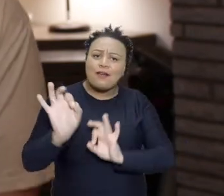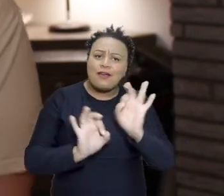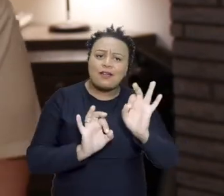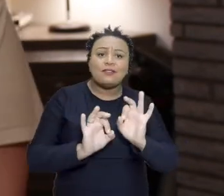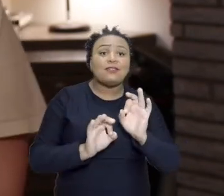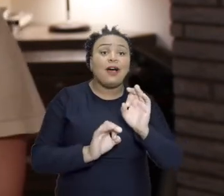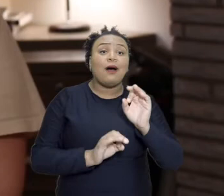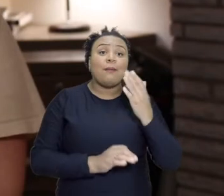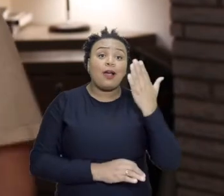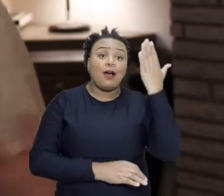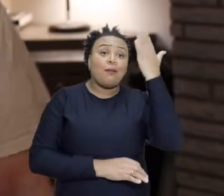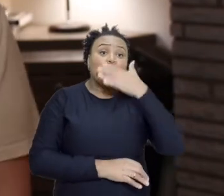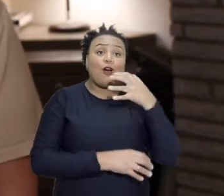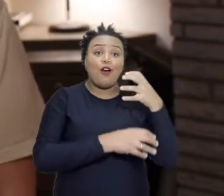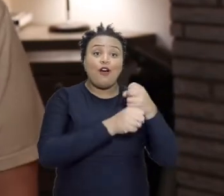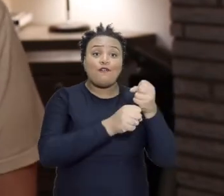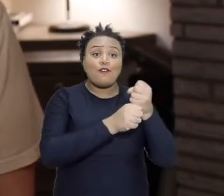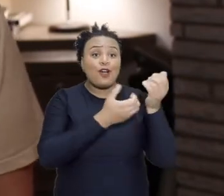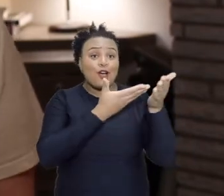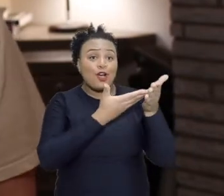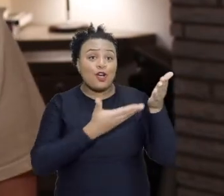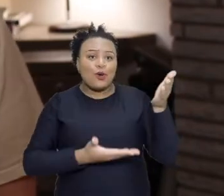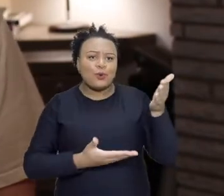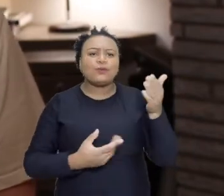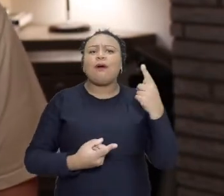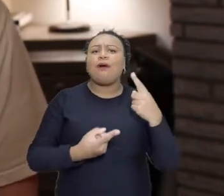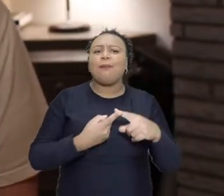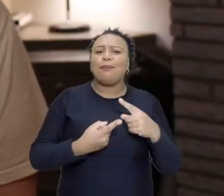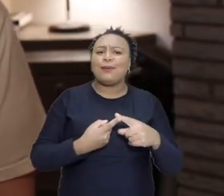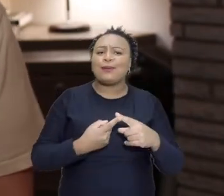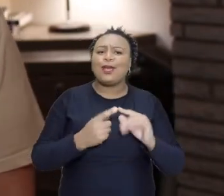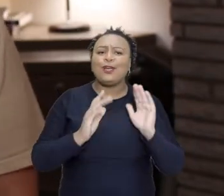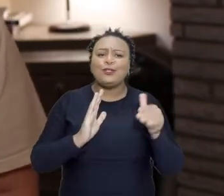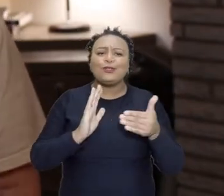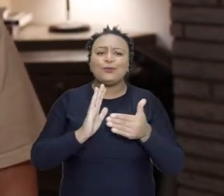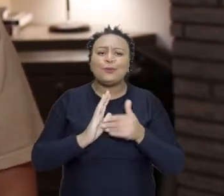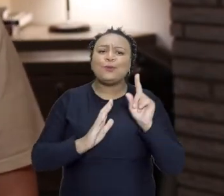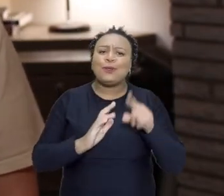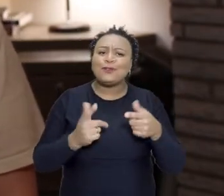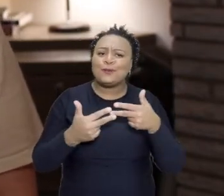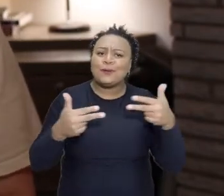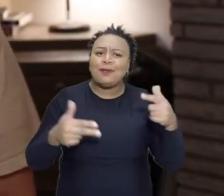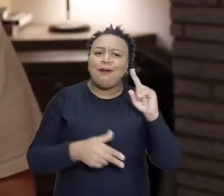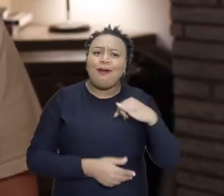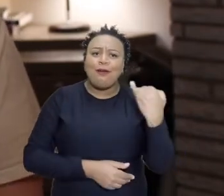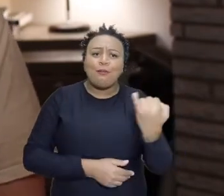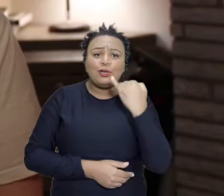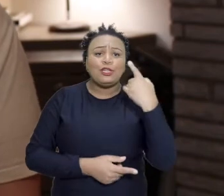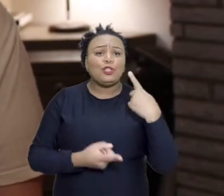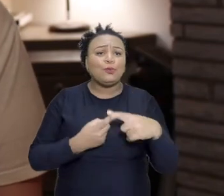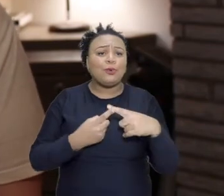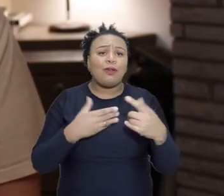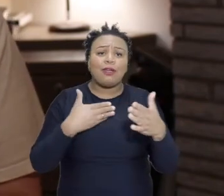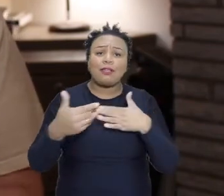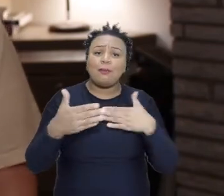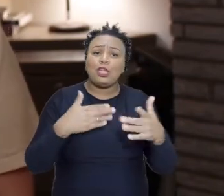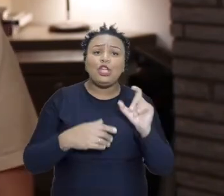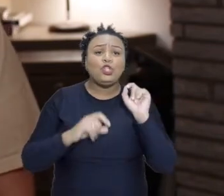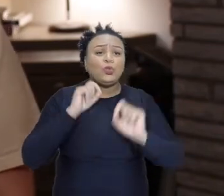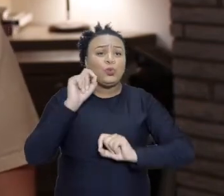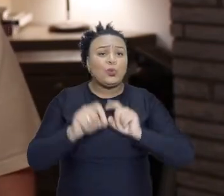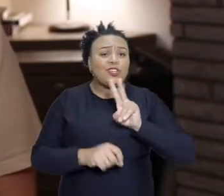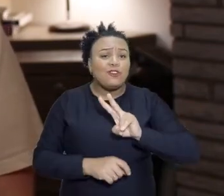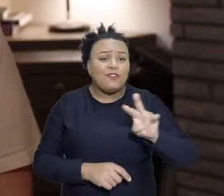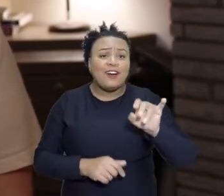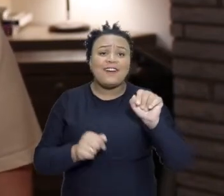contas. E o porquê de tudo isso ser muito importante? Porque independente do que você for fazer, de como